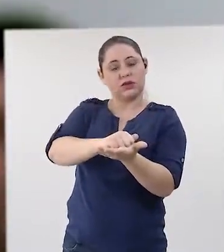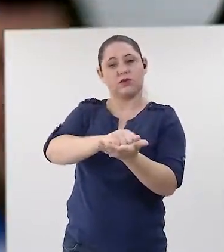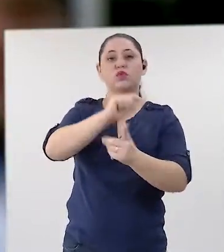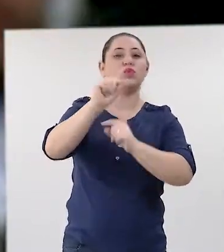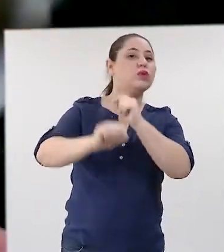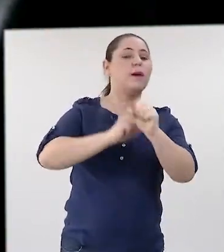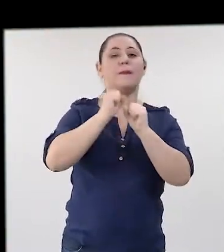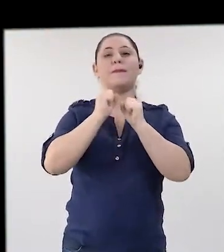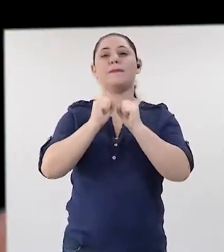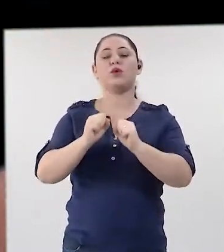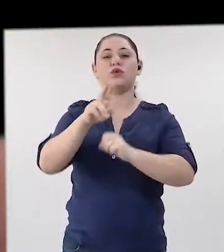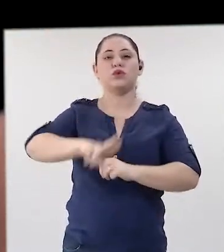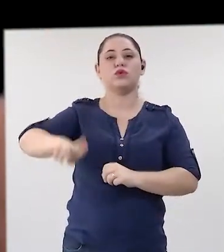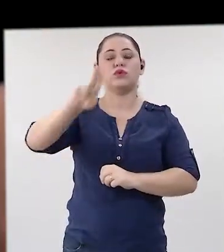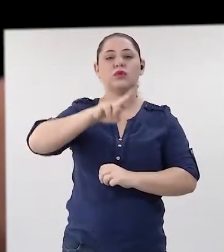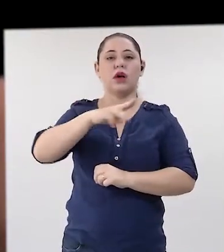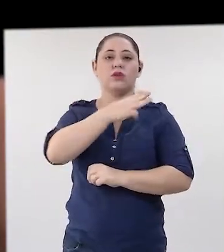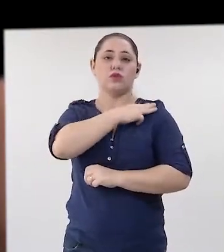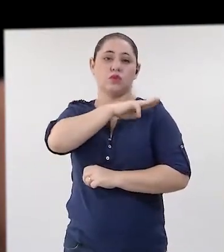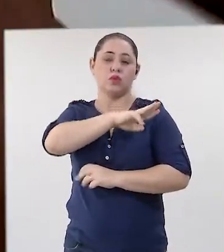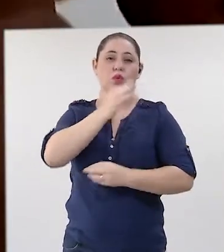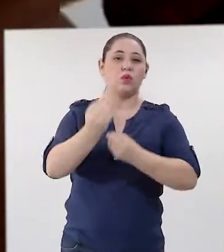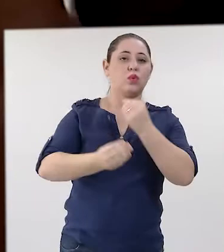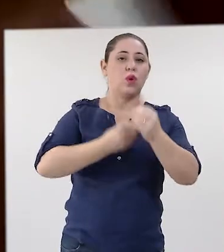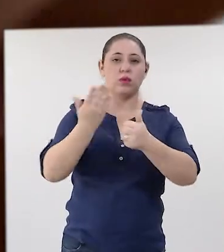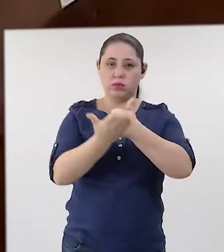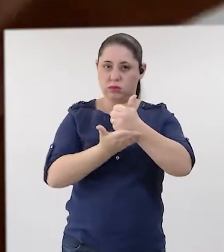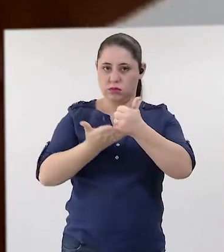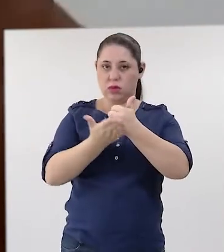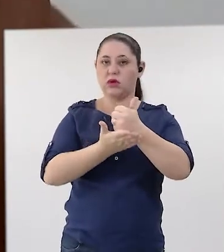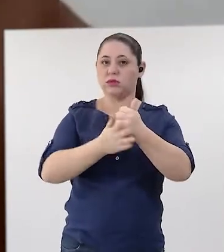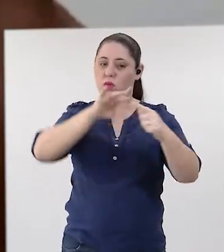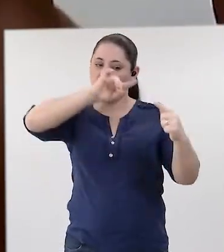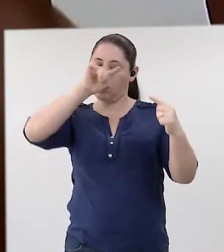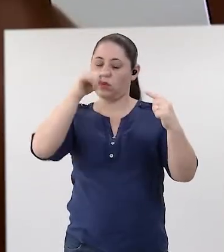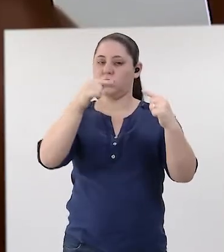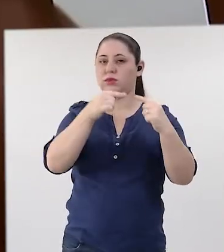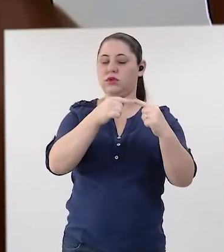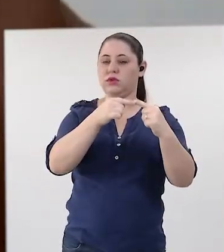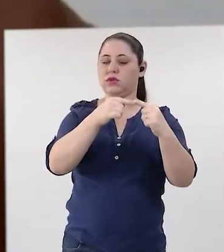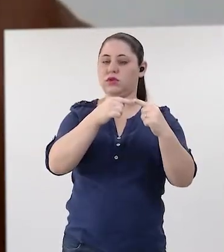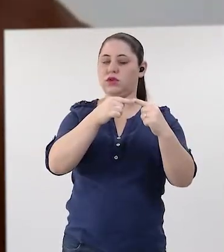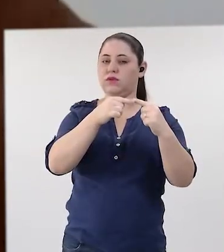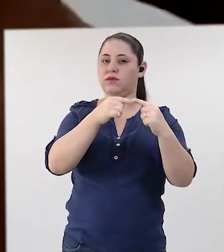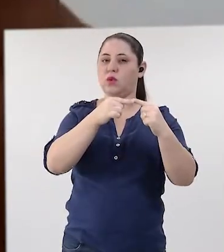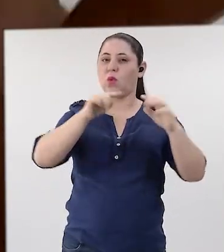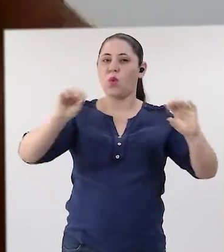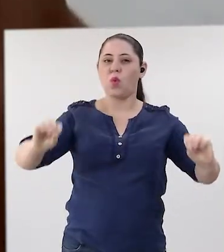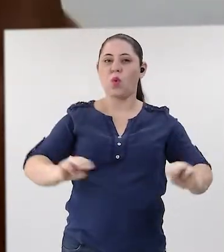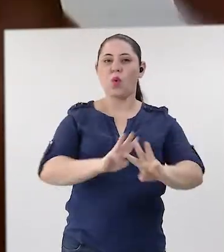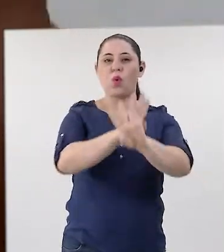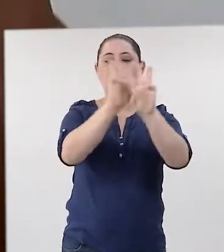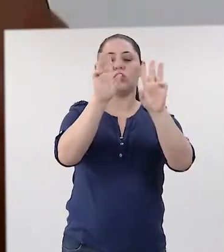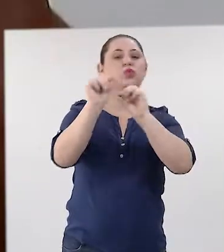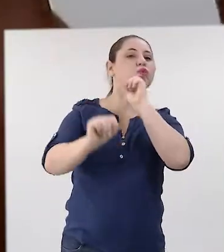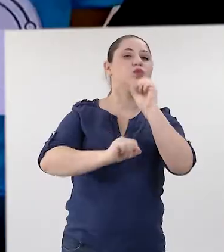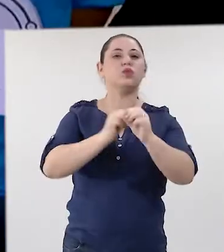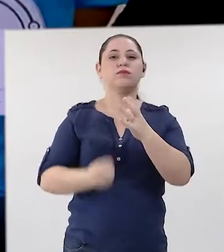um aplicativo que pudesse ser utilizado no ensino médio com base em objetivos pregados pela